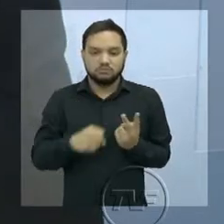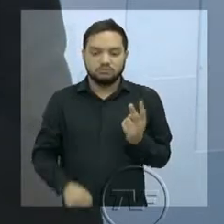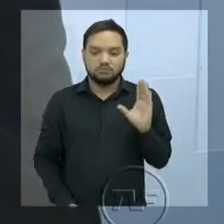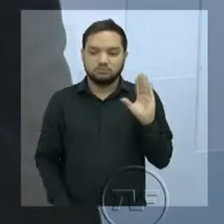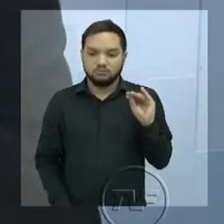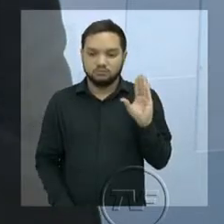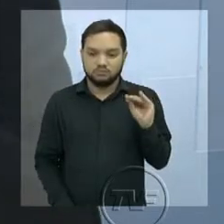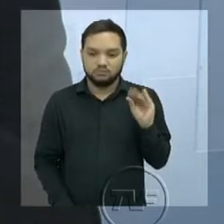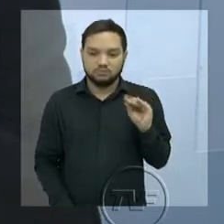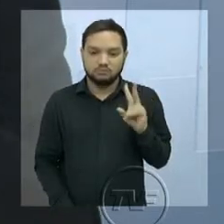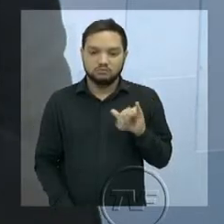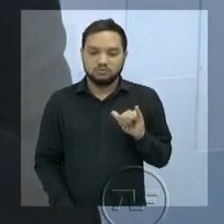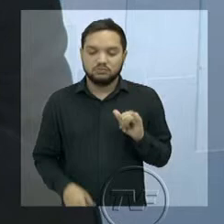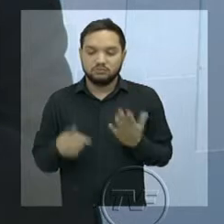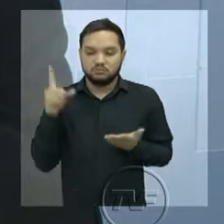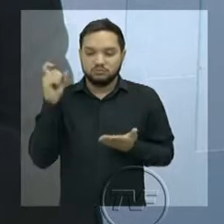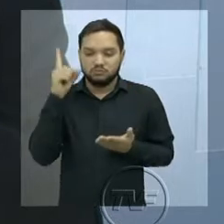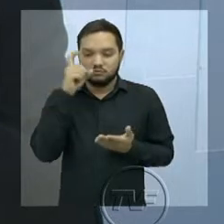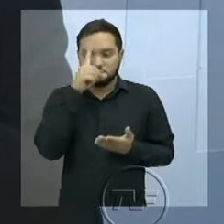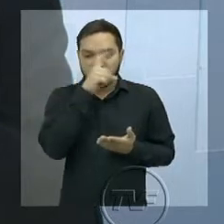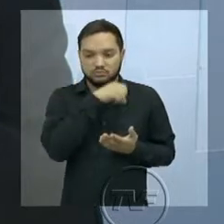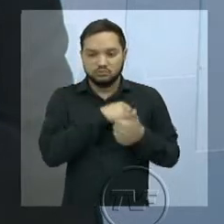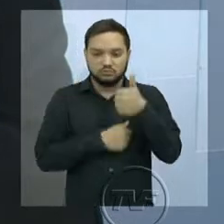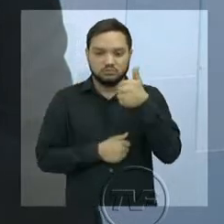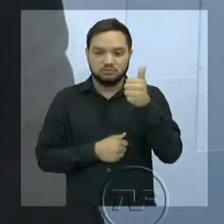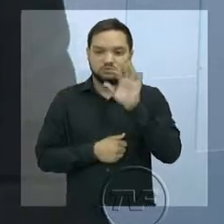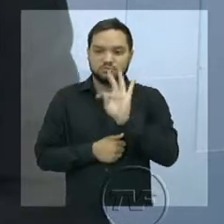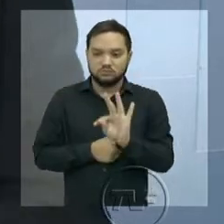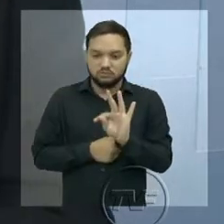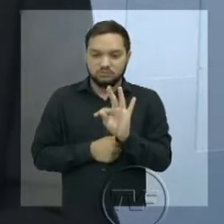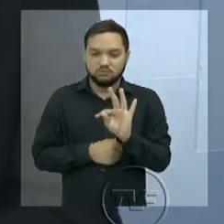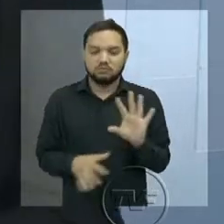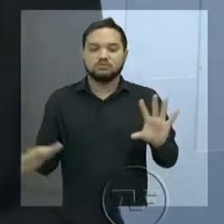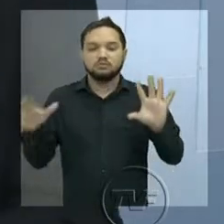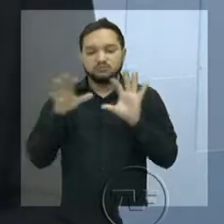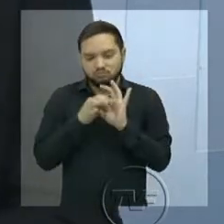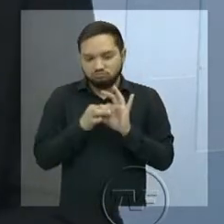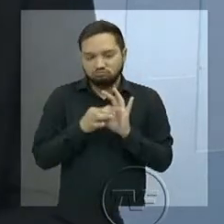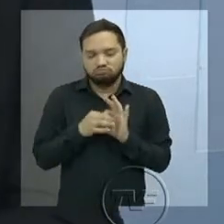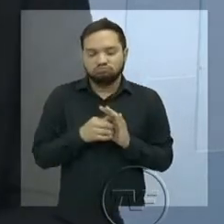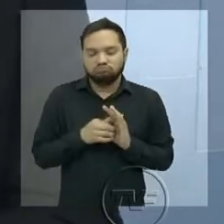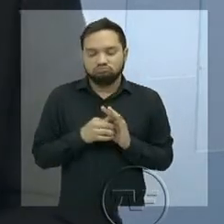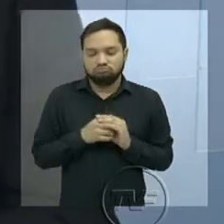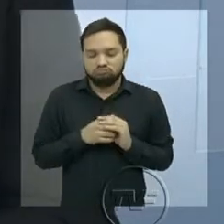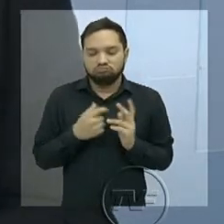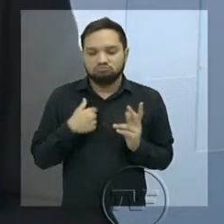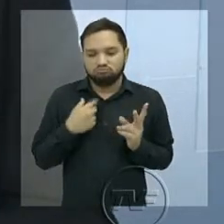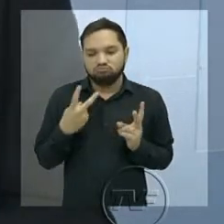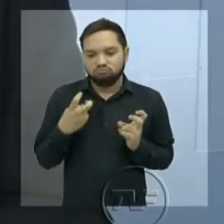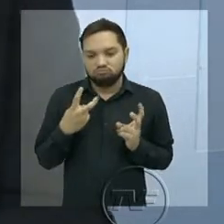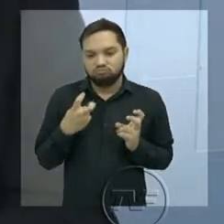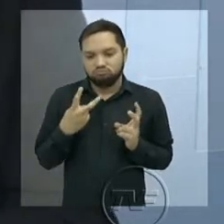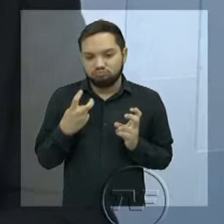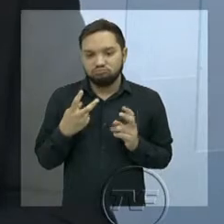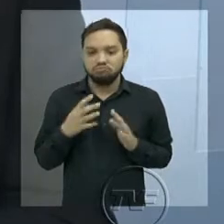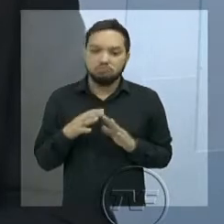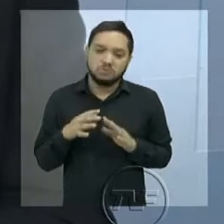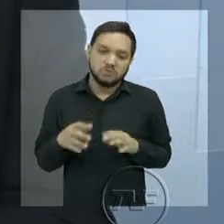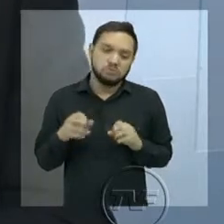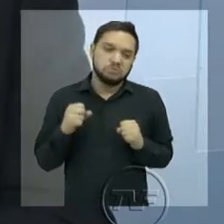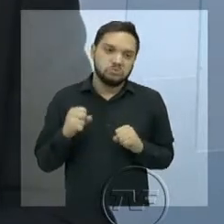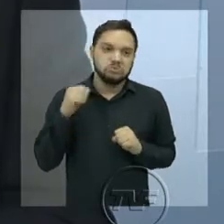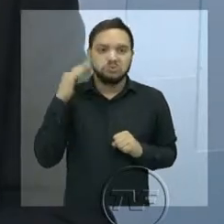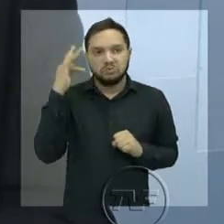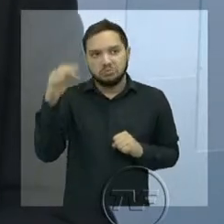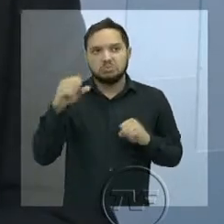acho que eles terão muita dificuldade no primeiro turno. De estarem unidos. Unidos aqui. Eu vejo esse cenário por hoje, mas poderá